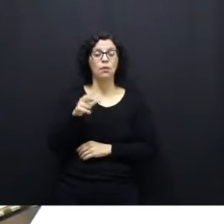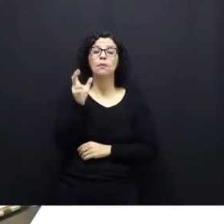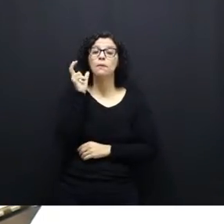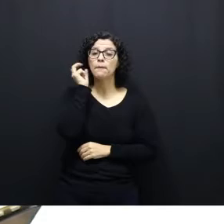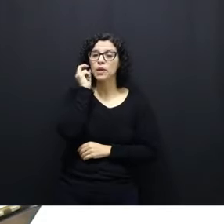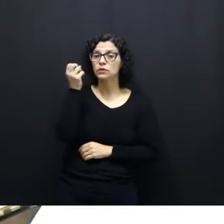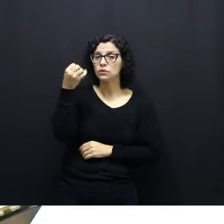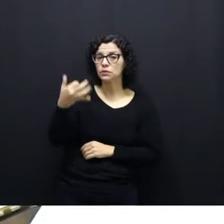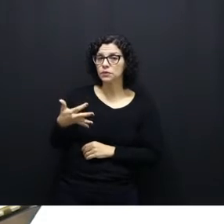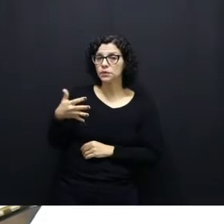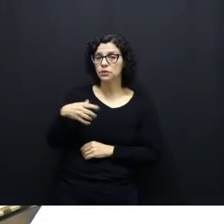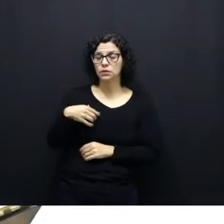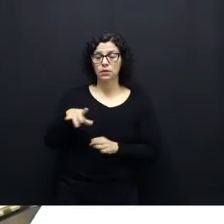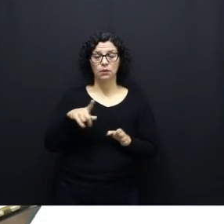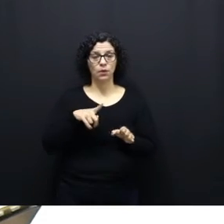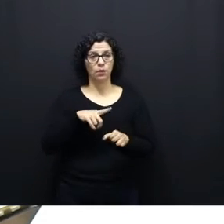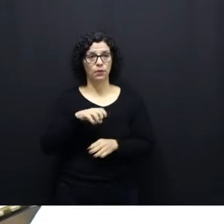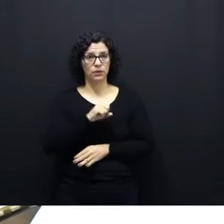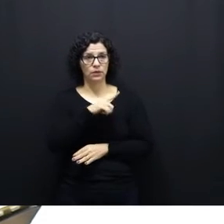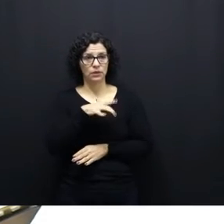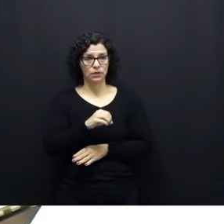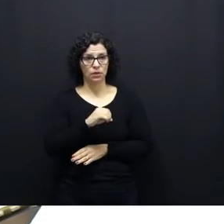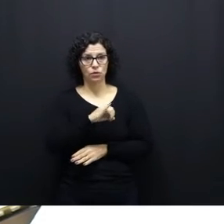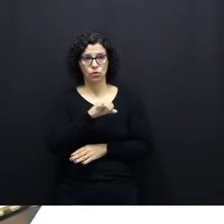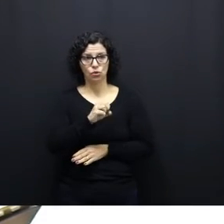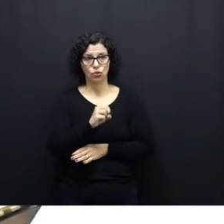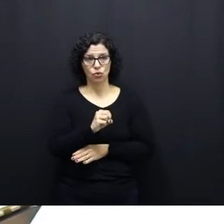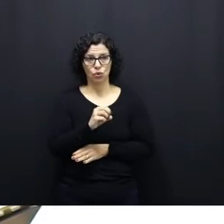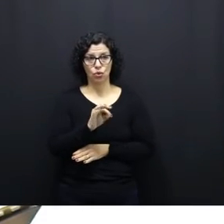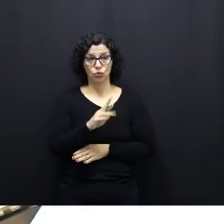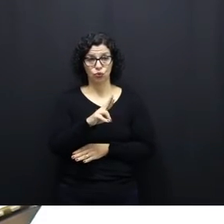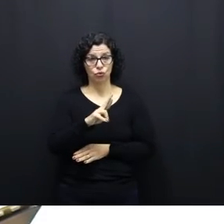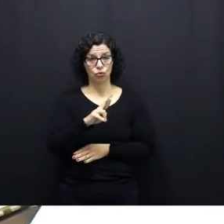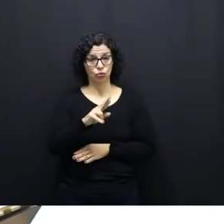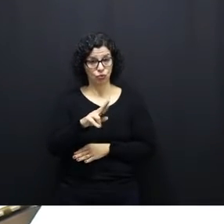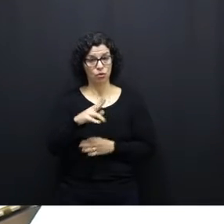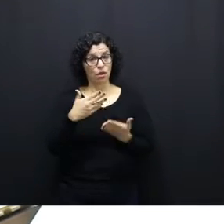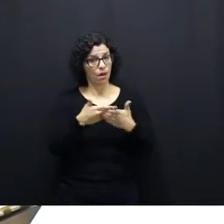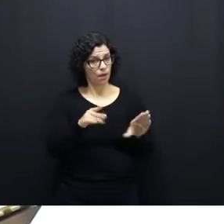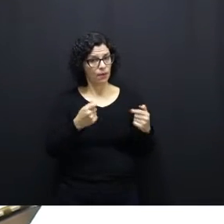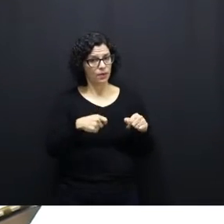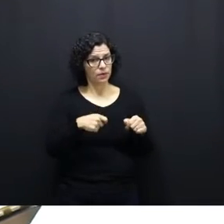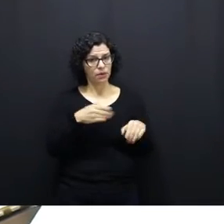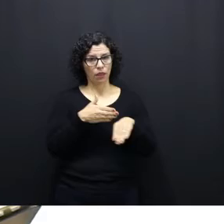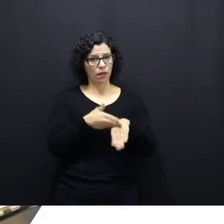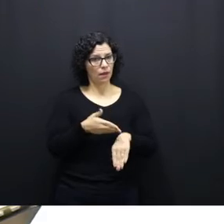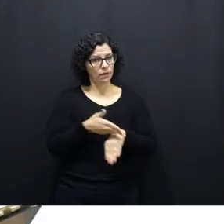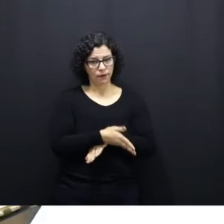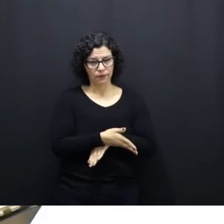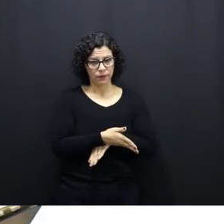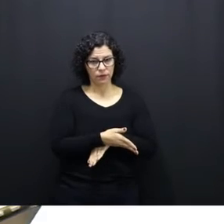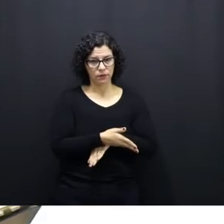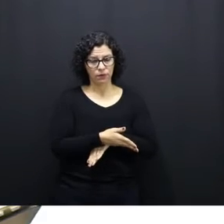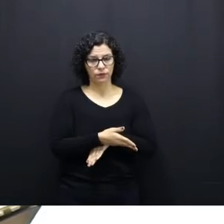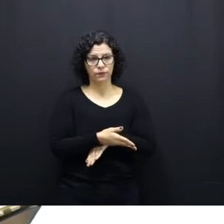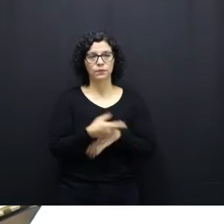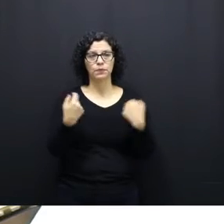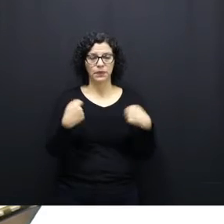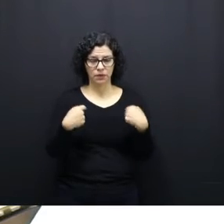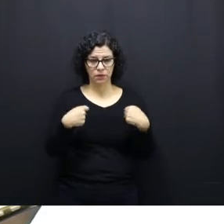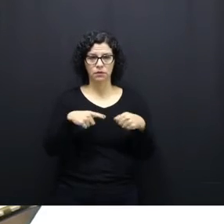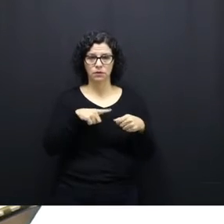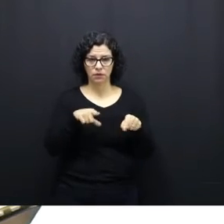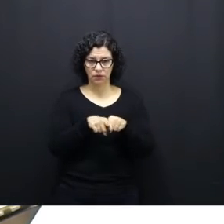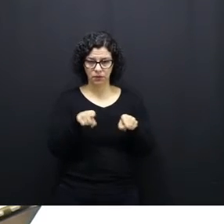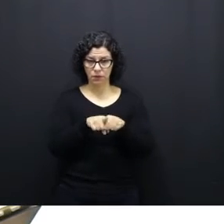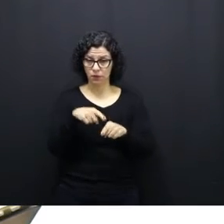falou Auto Viação São João tu já deu o que tinha que dar é o momento agora é de intervenção E aí sim